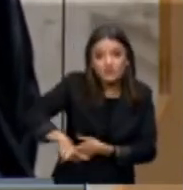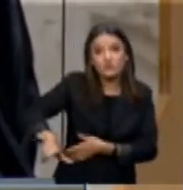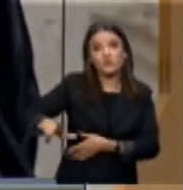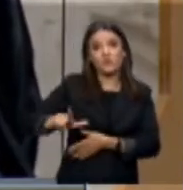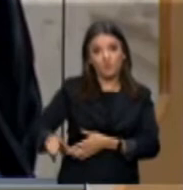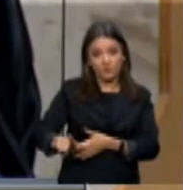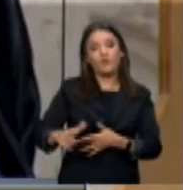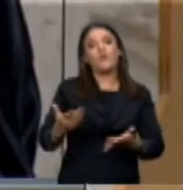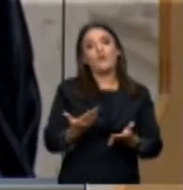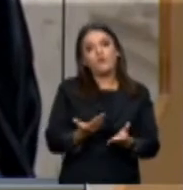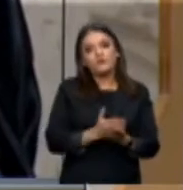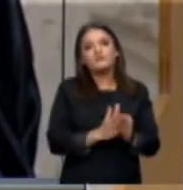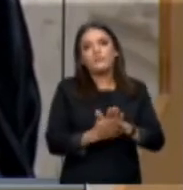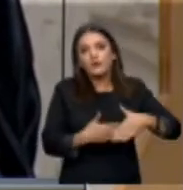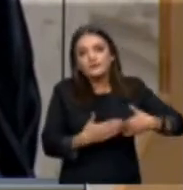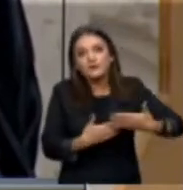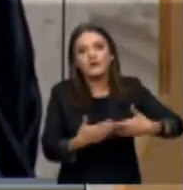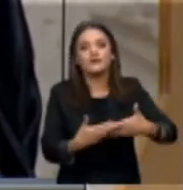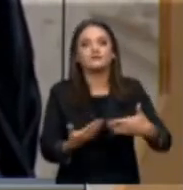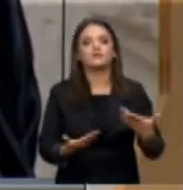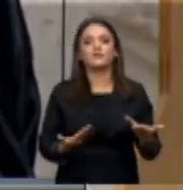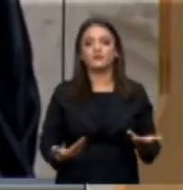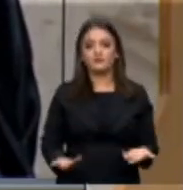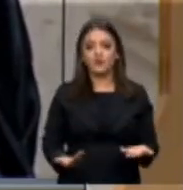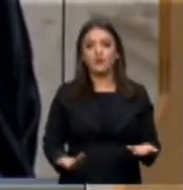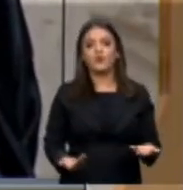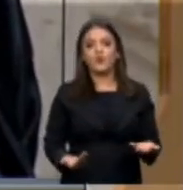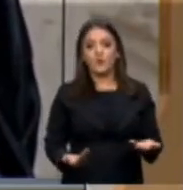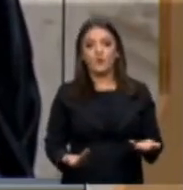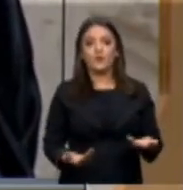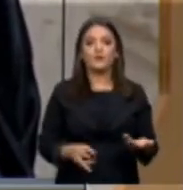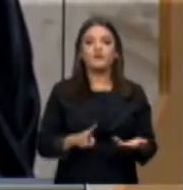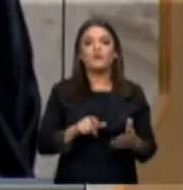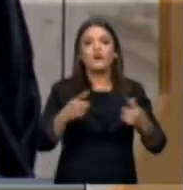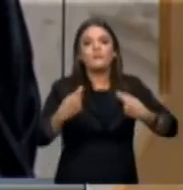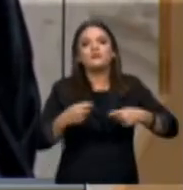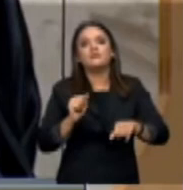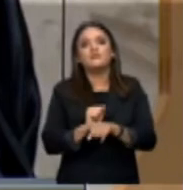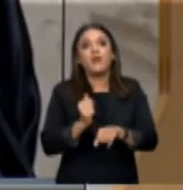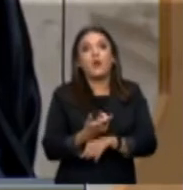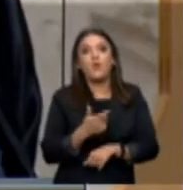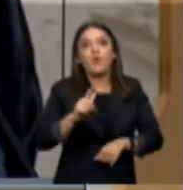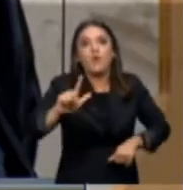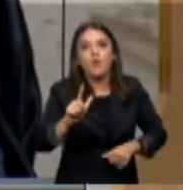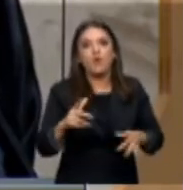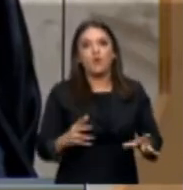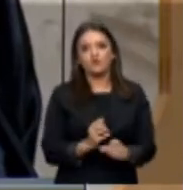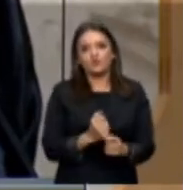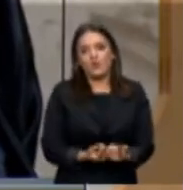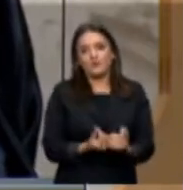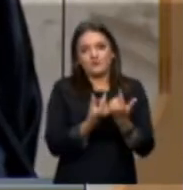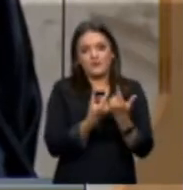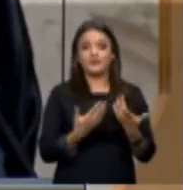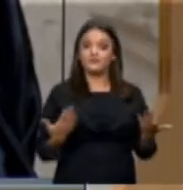procedimento administrativo, cuja efetividade estará condicionada a uma segunda previsão orçamentária. Assim,